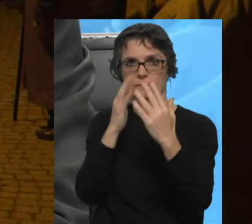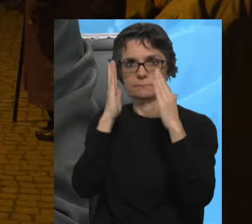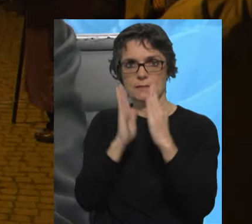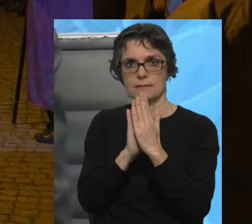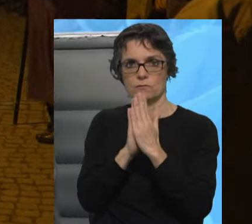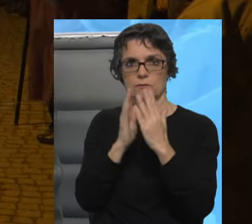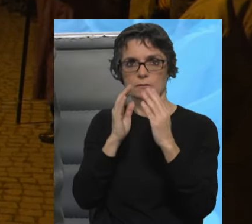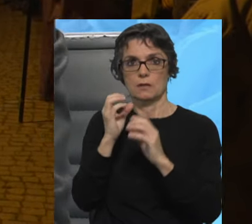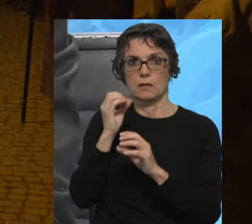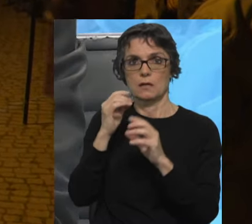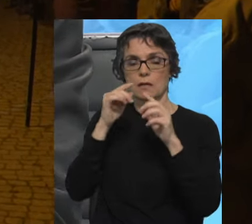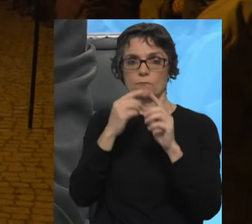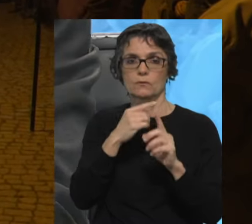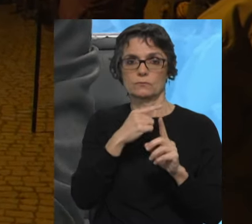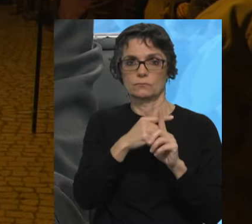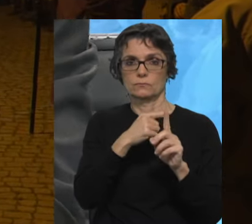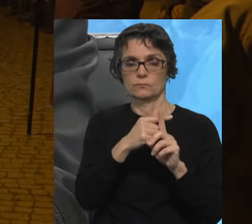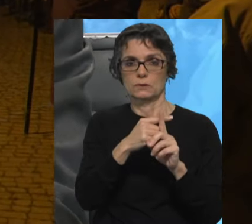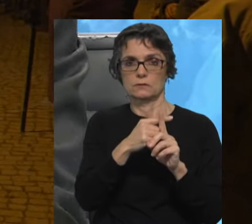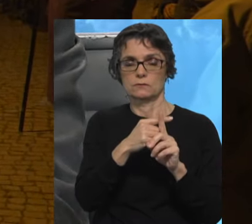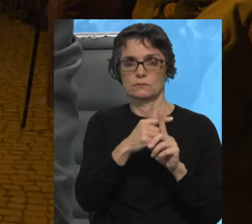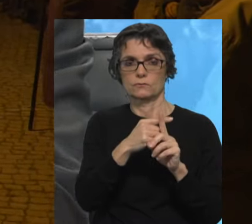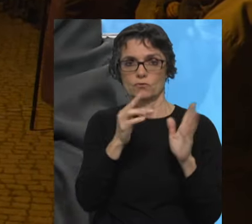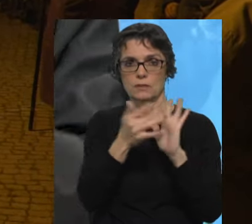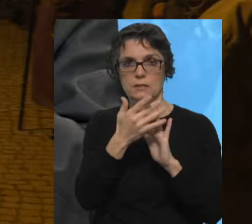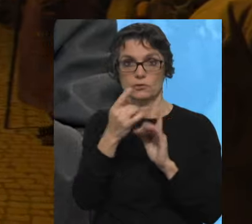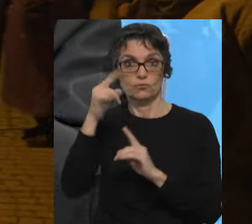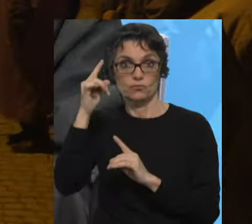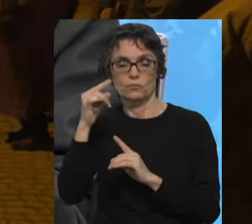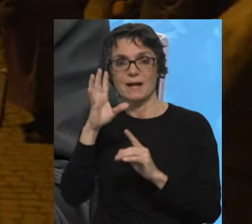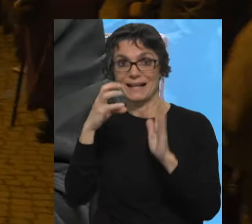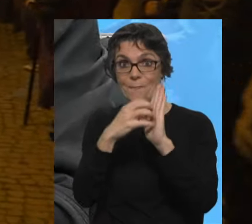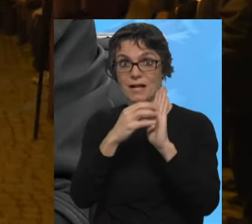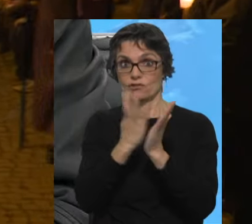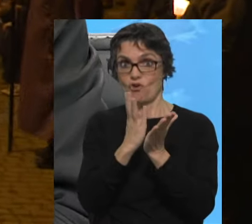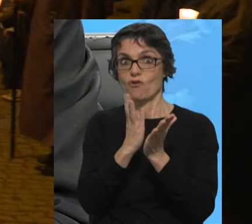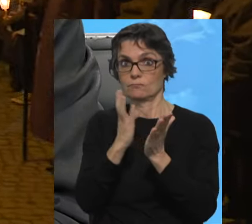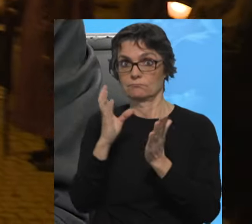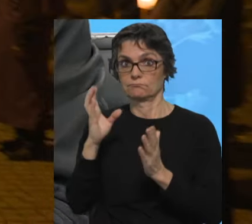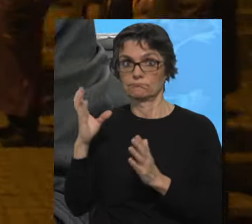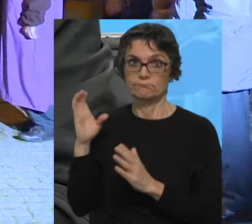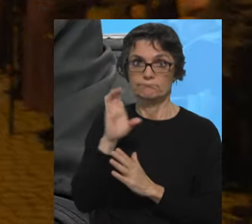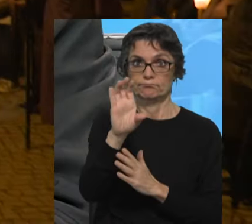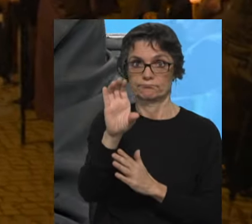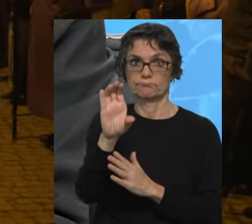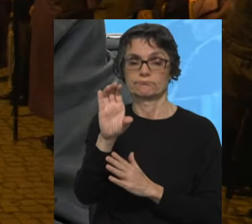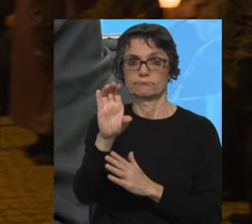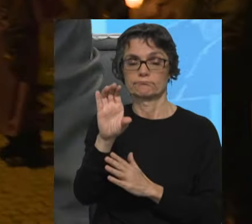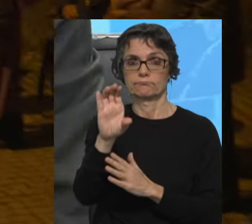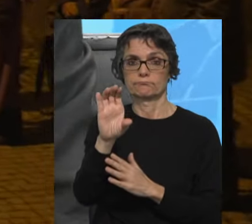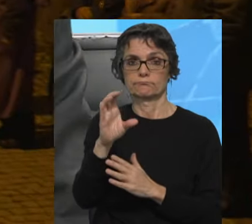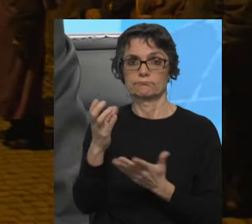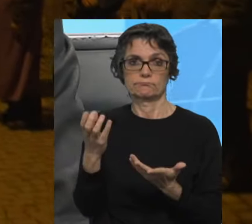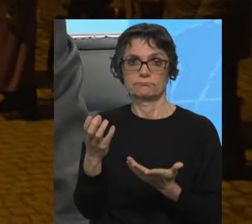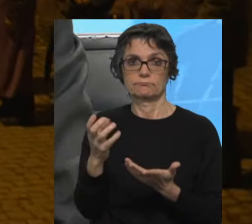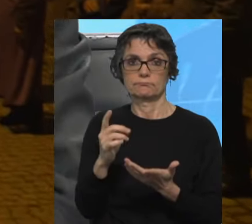o o Cristo com com com a cruz às costas está a aparece primeira a primeira imagem do que